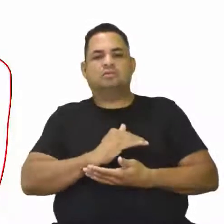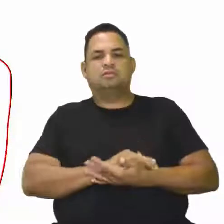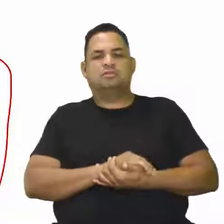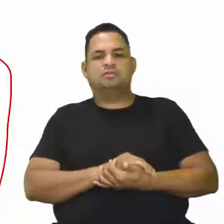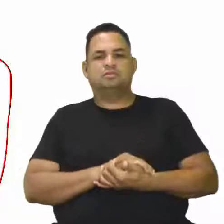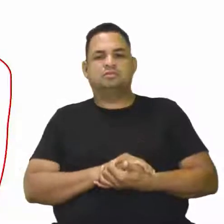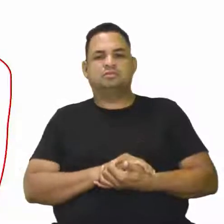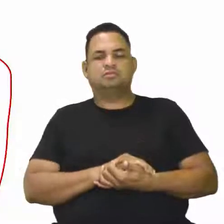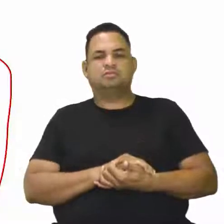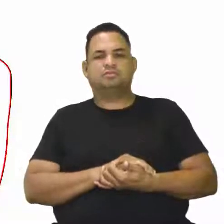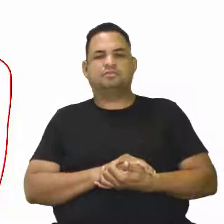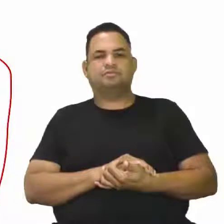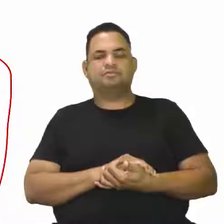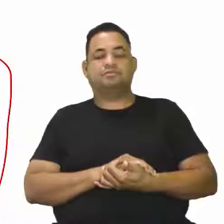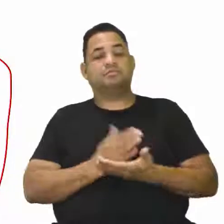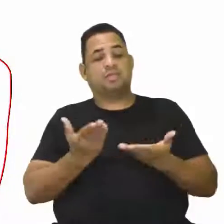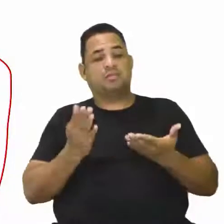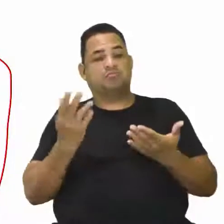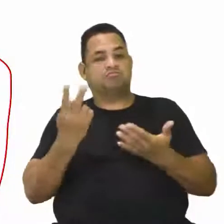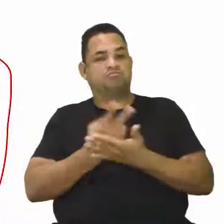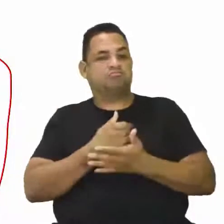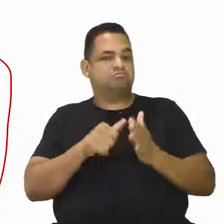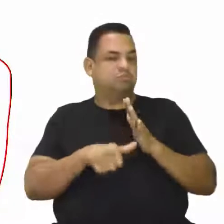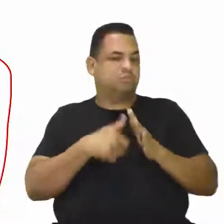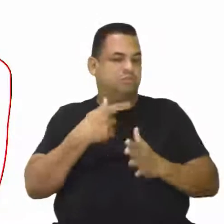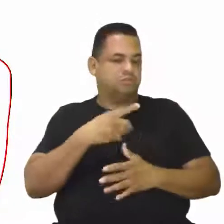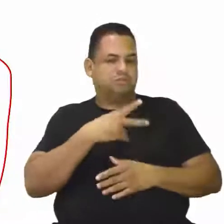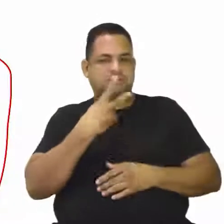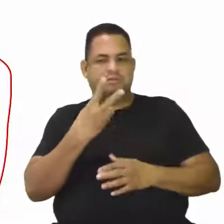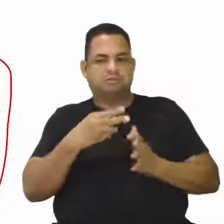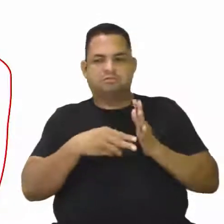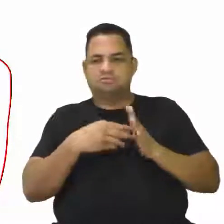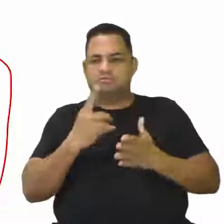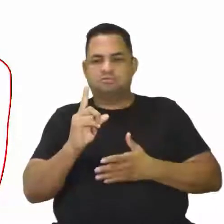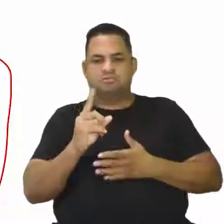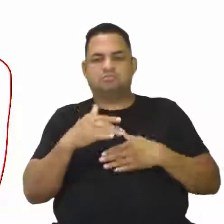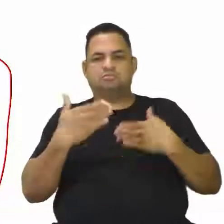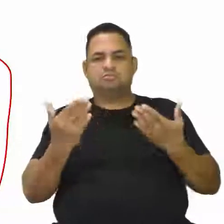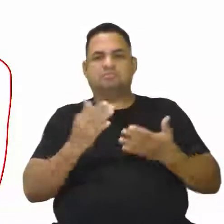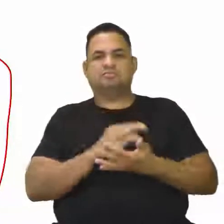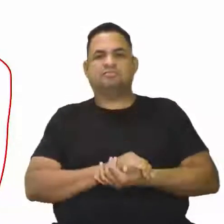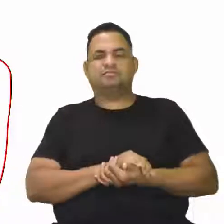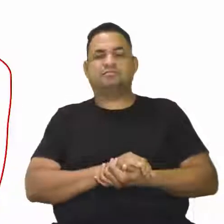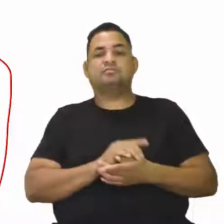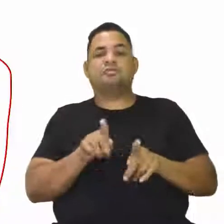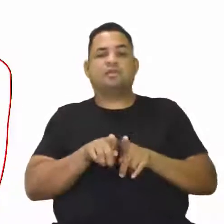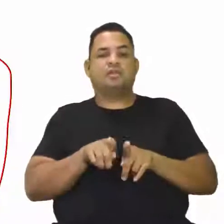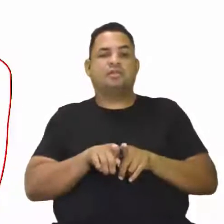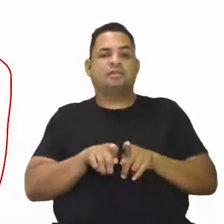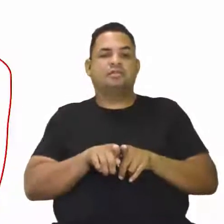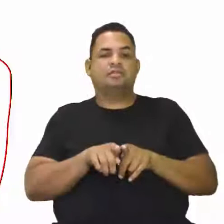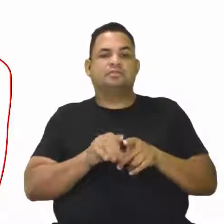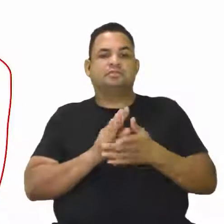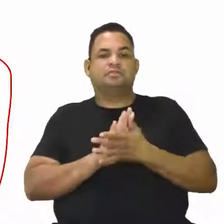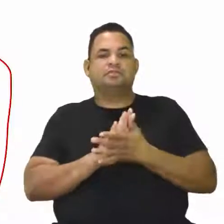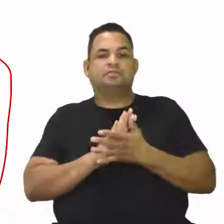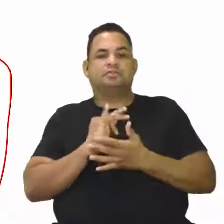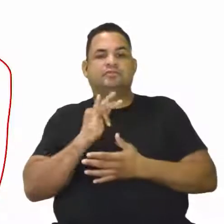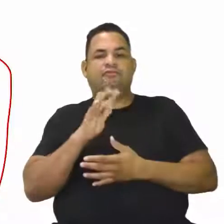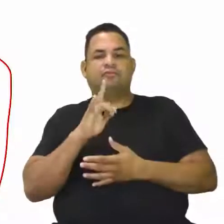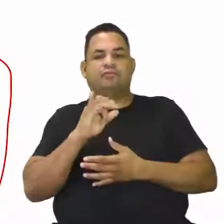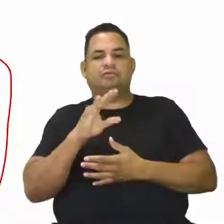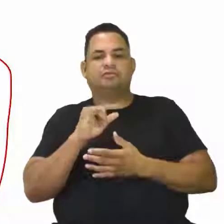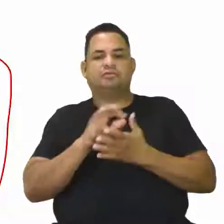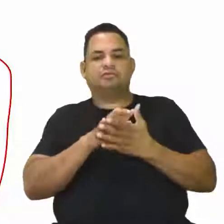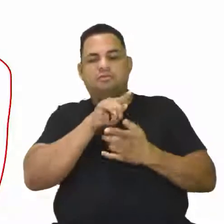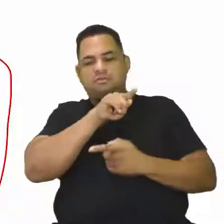ordem cronológica. Não é o que acontece primeiro, depois o que acontece depois, depois, depois. E também não é um fluxograma, que ele não está indicando